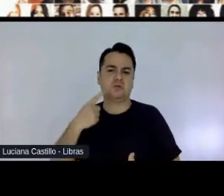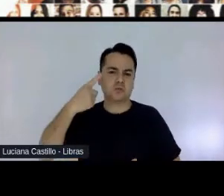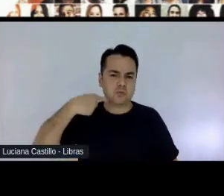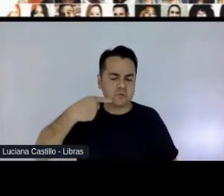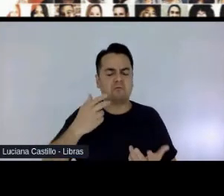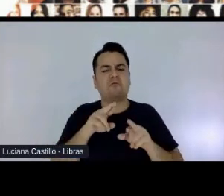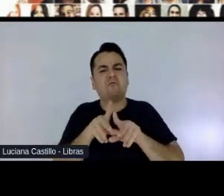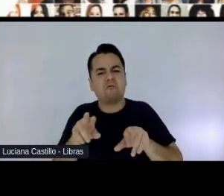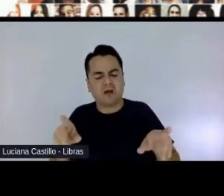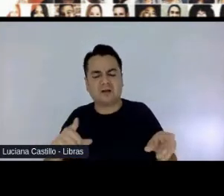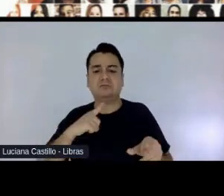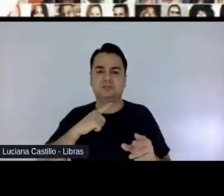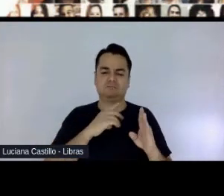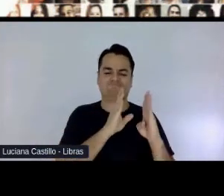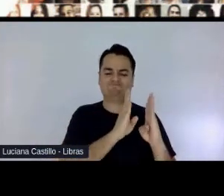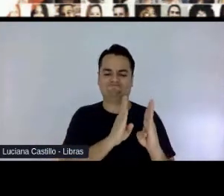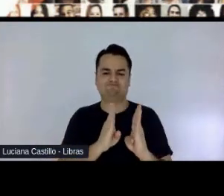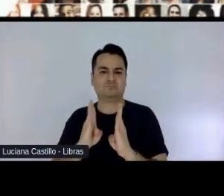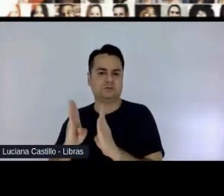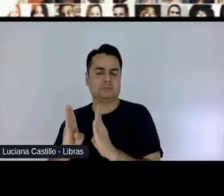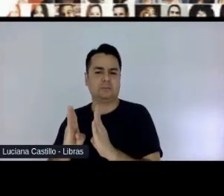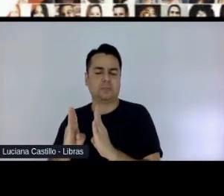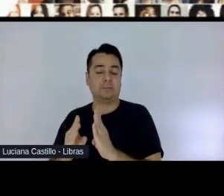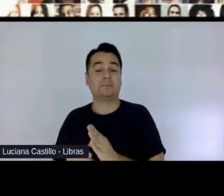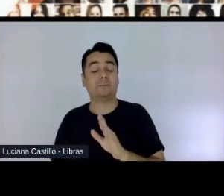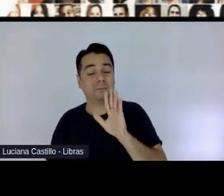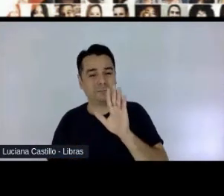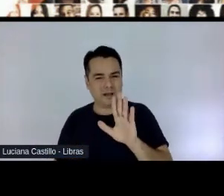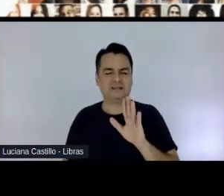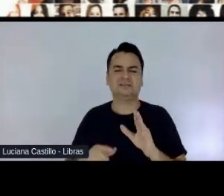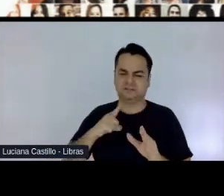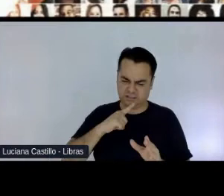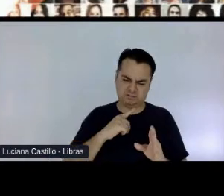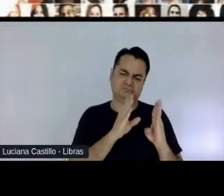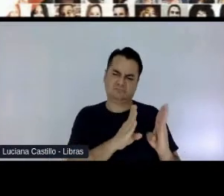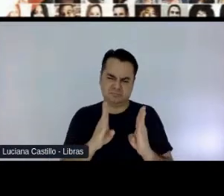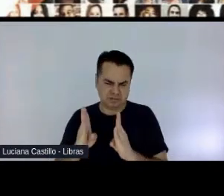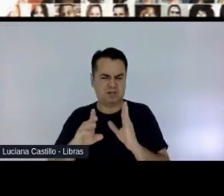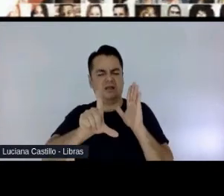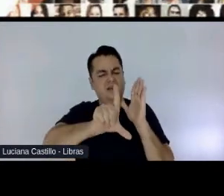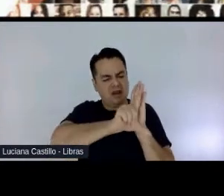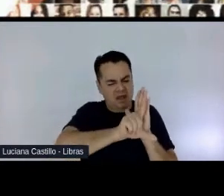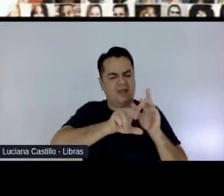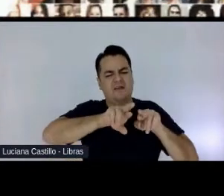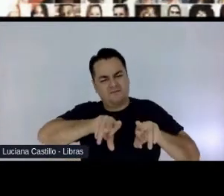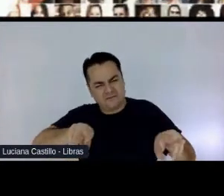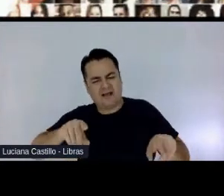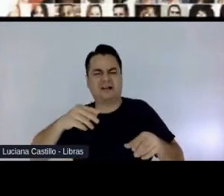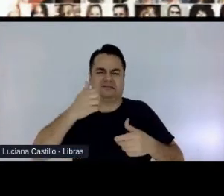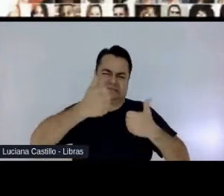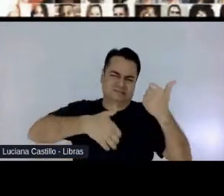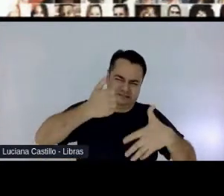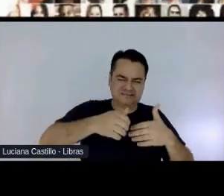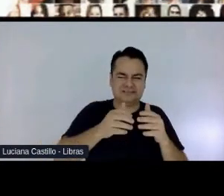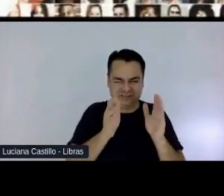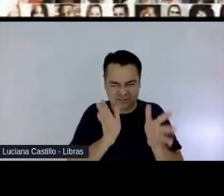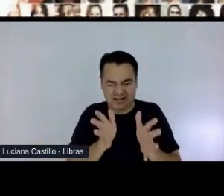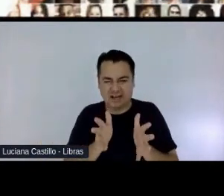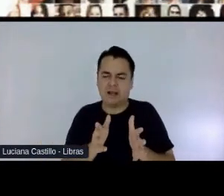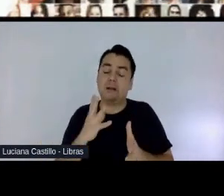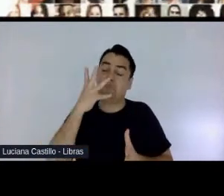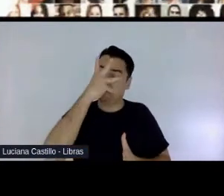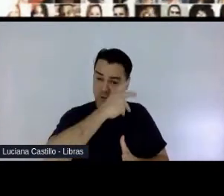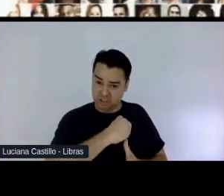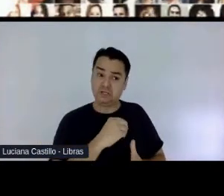esfera organizacional, né? Mas, apesar de todo esse arcabouço legal que a gente tem aqui, e que eu trouxe para vocês, que é muito